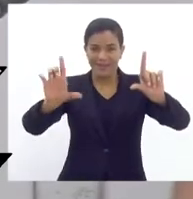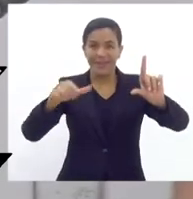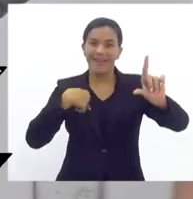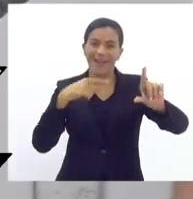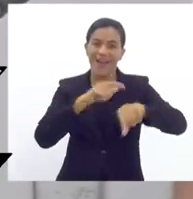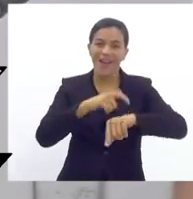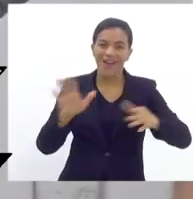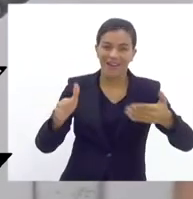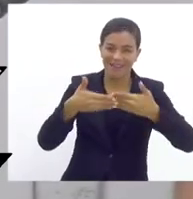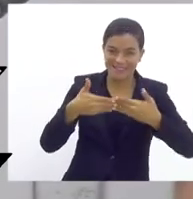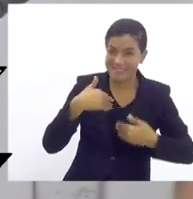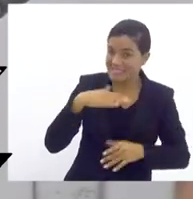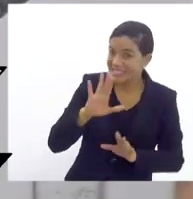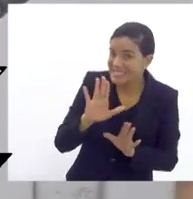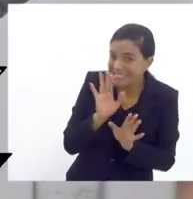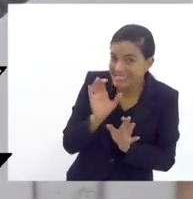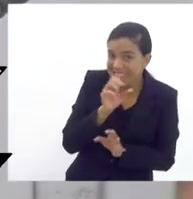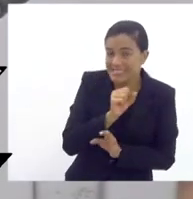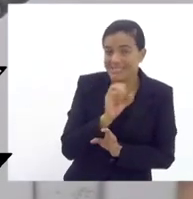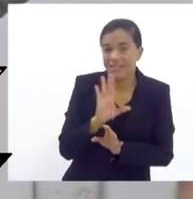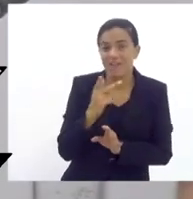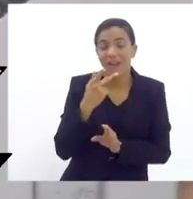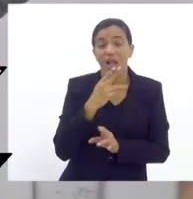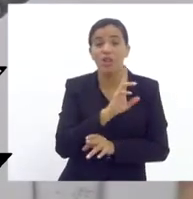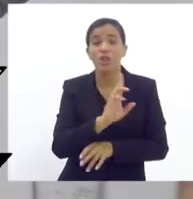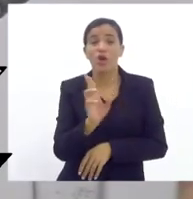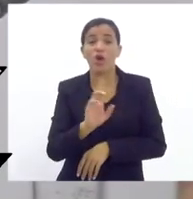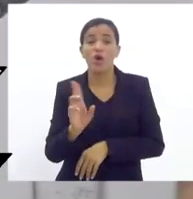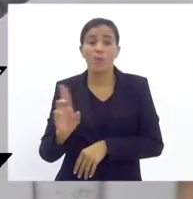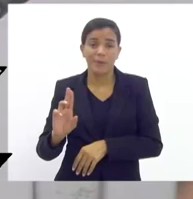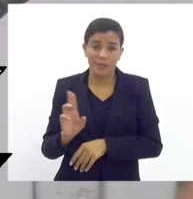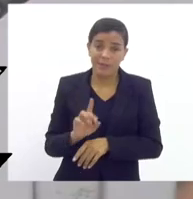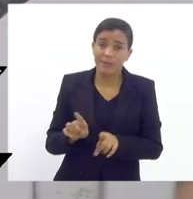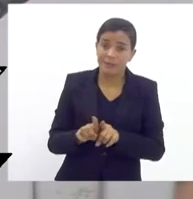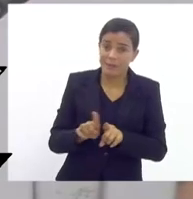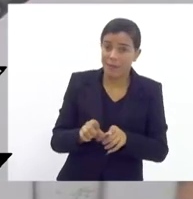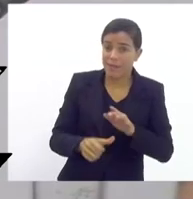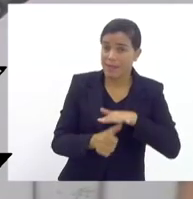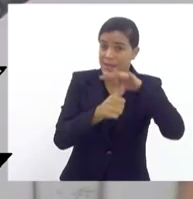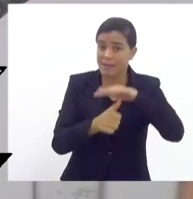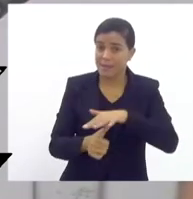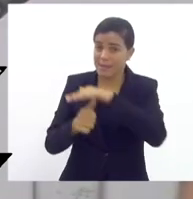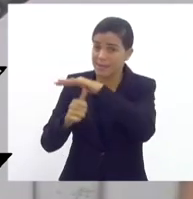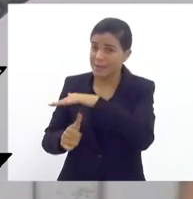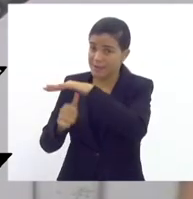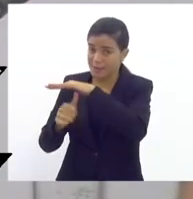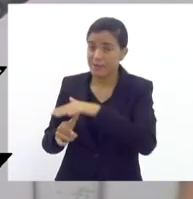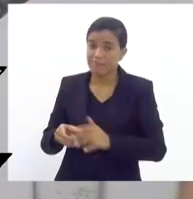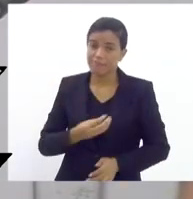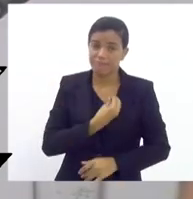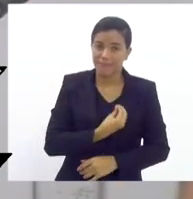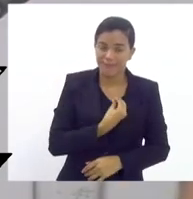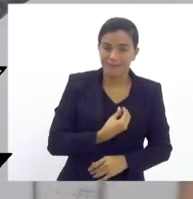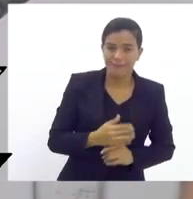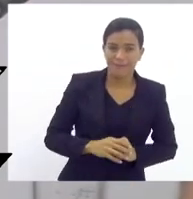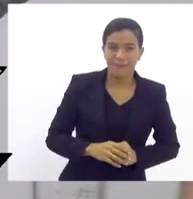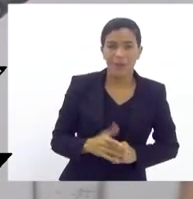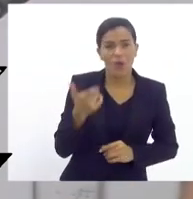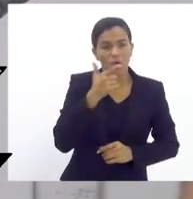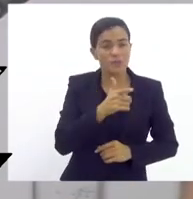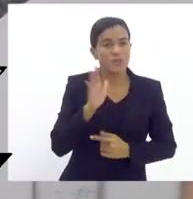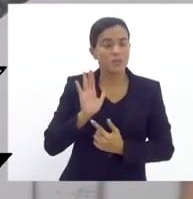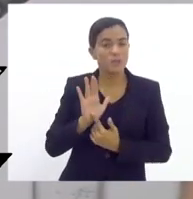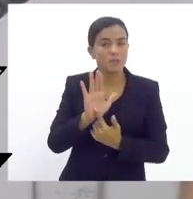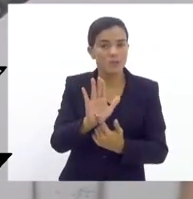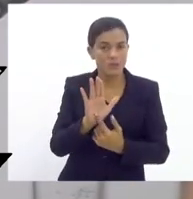eu quero falar um pouco no nome dos lideranças que estão aqui também que não vou poder falar porque a gente conseguiu mostrar